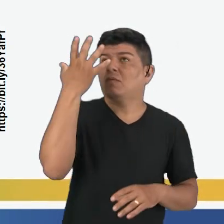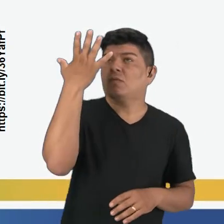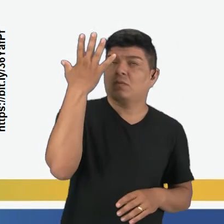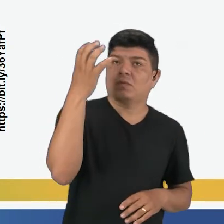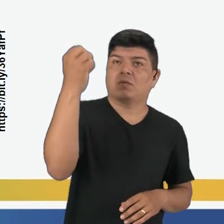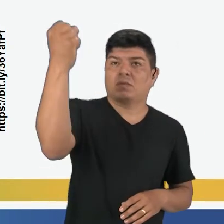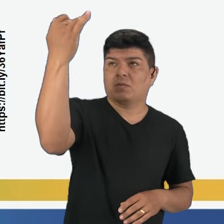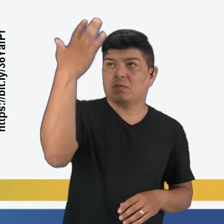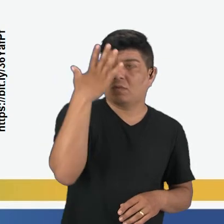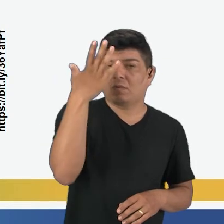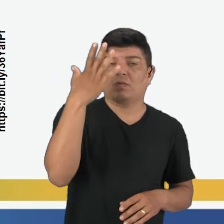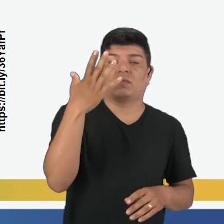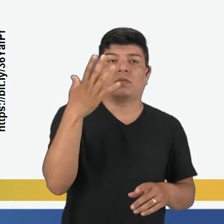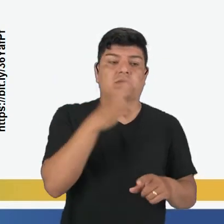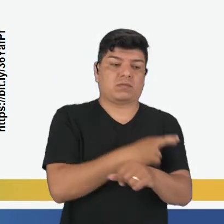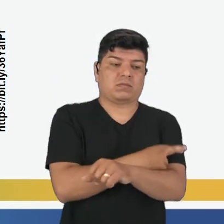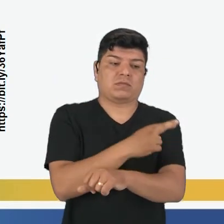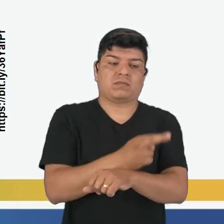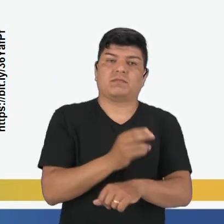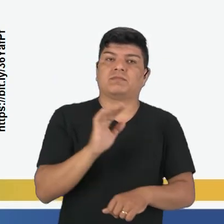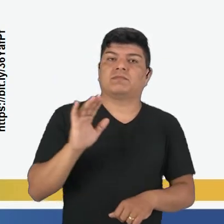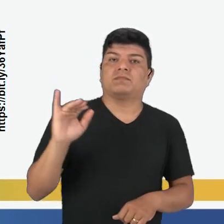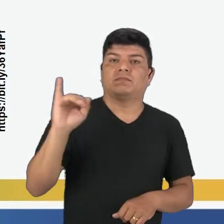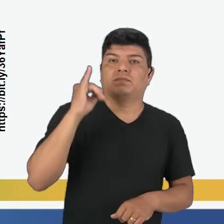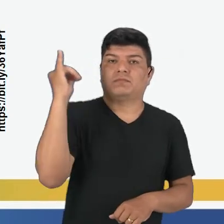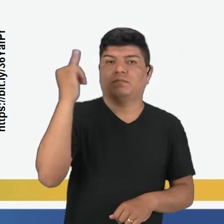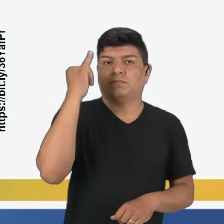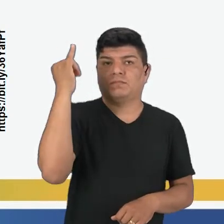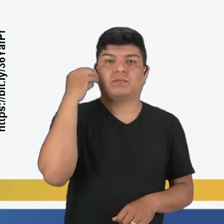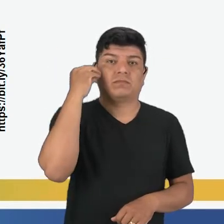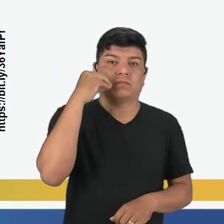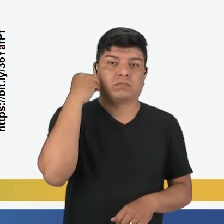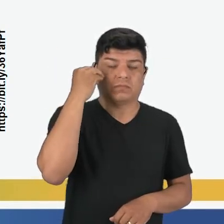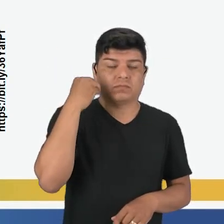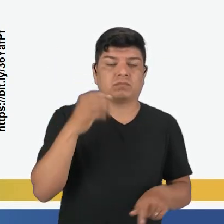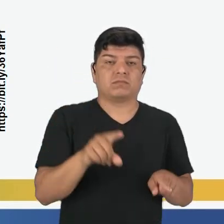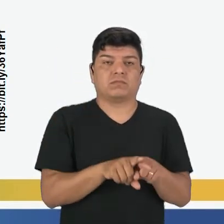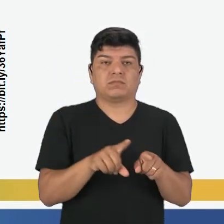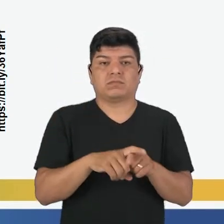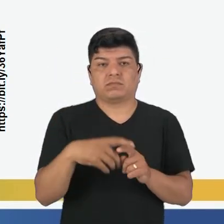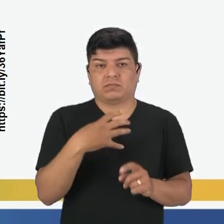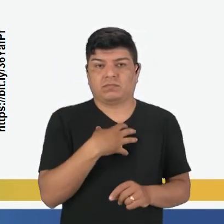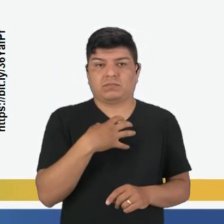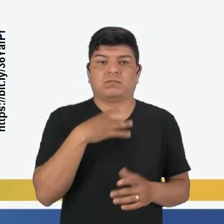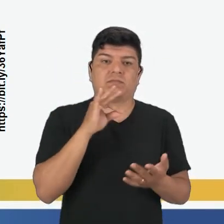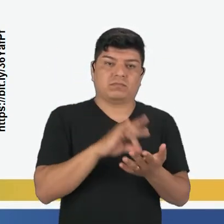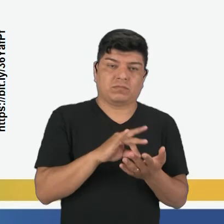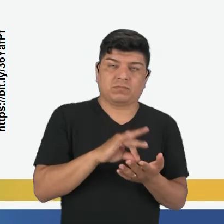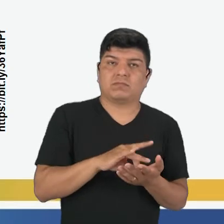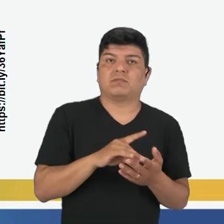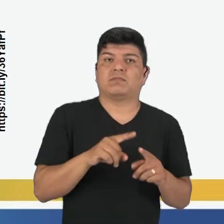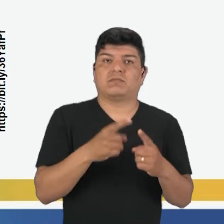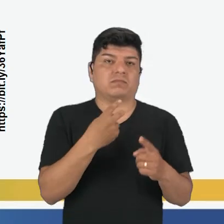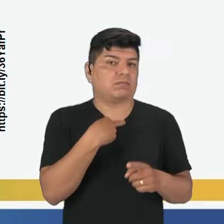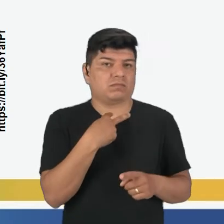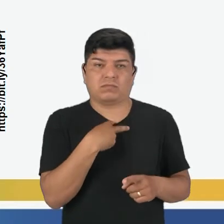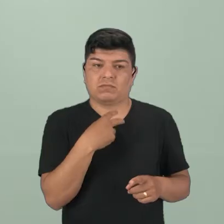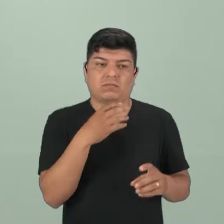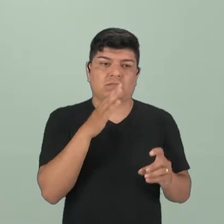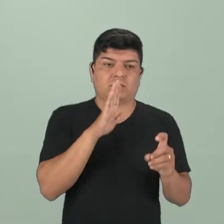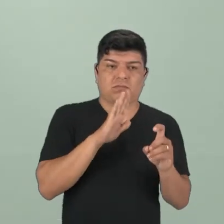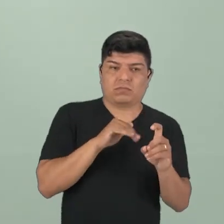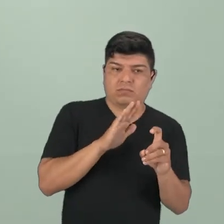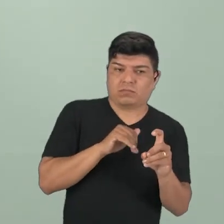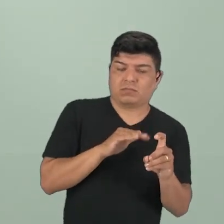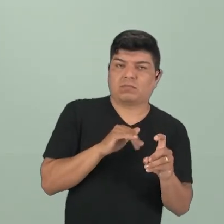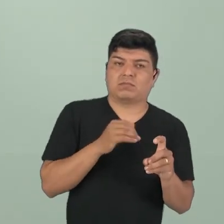que aquela religião considera importante, refere-se a experiências que mexem sim com a razão. Você não pode dizer que o mito não tem